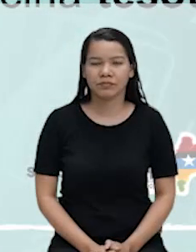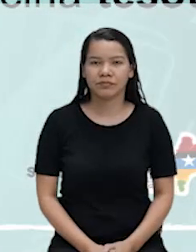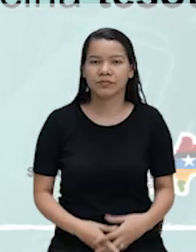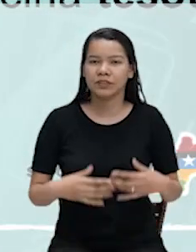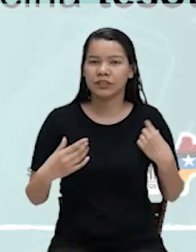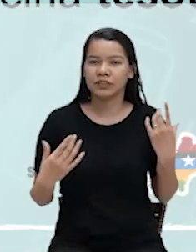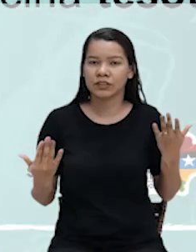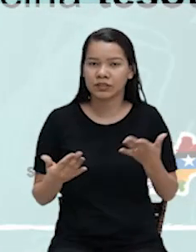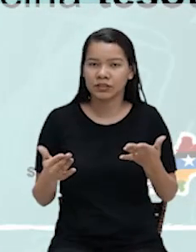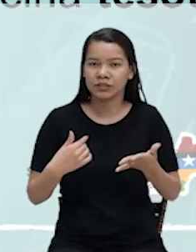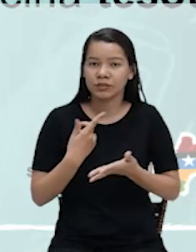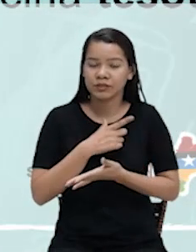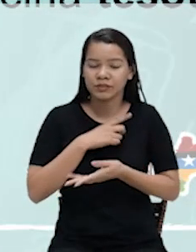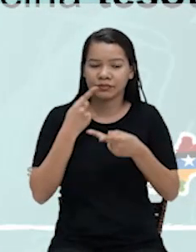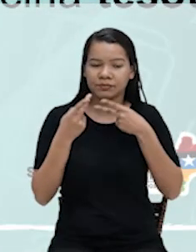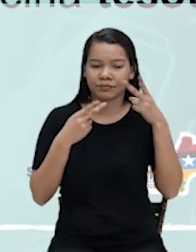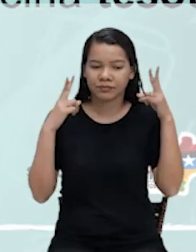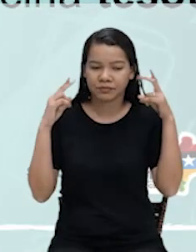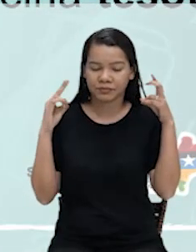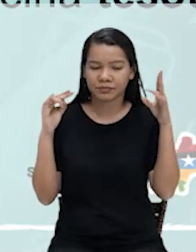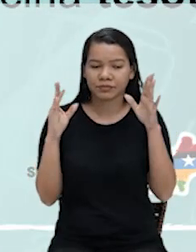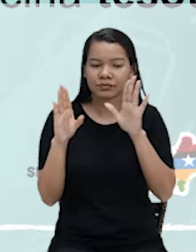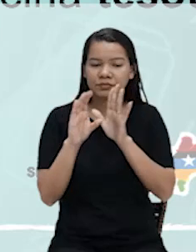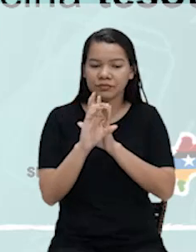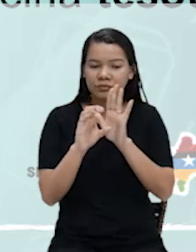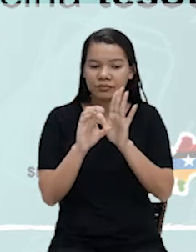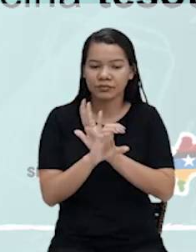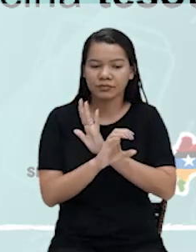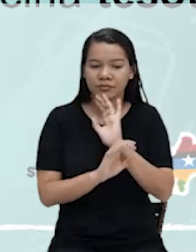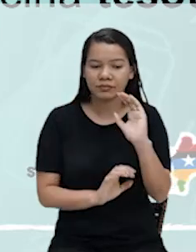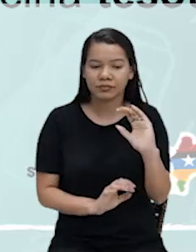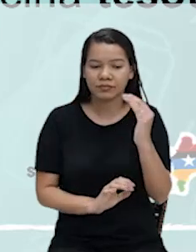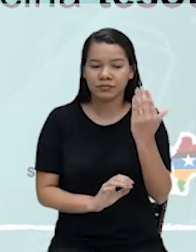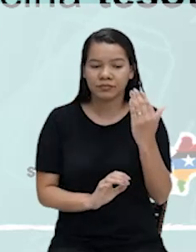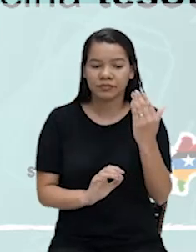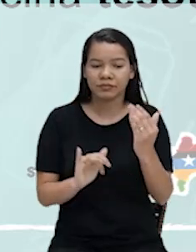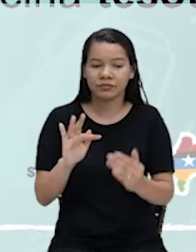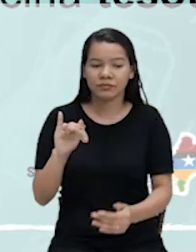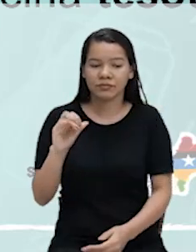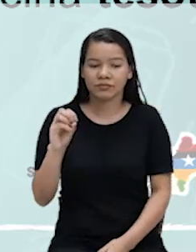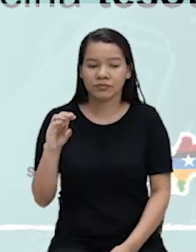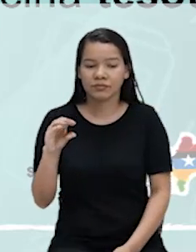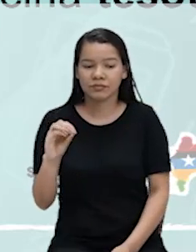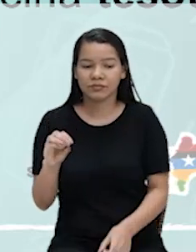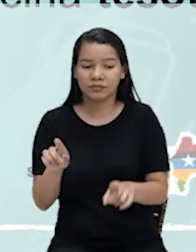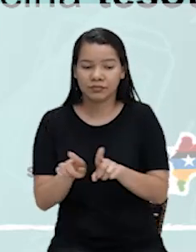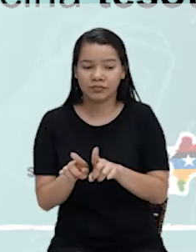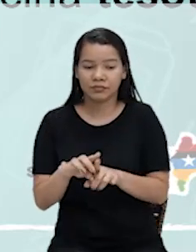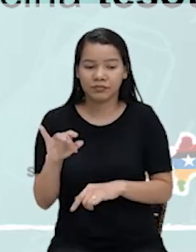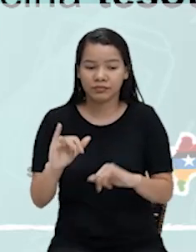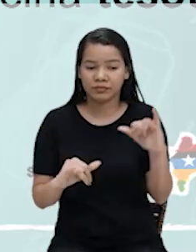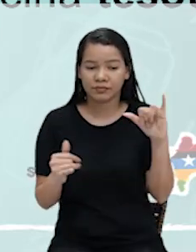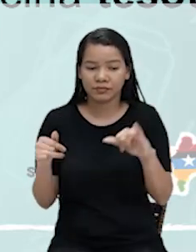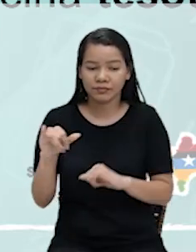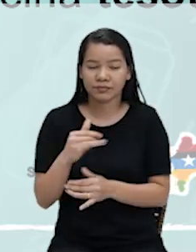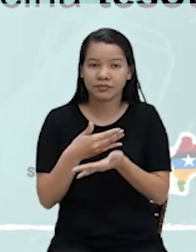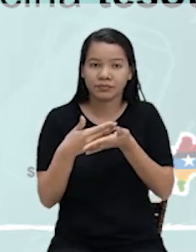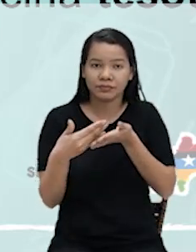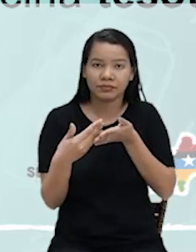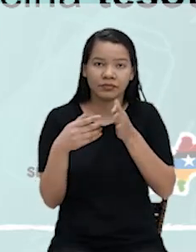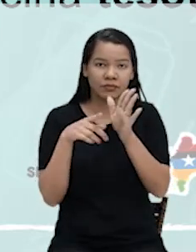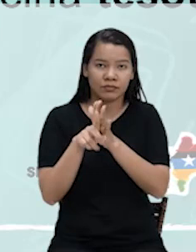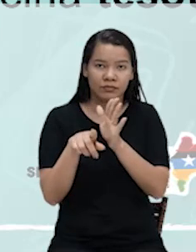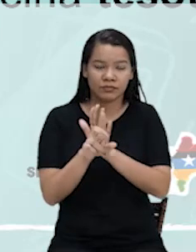E nós vamos trabalhar esses conceitos de fenômeno físico e fenômeno químico, né, por meio de